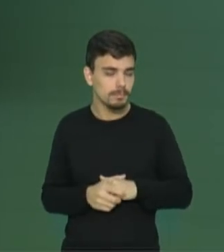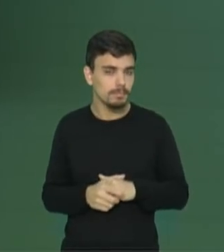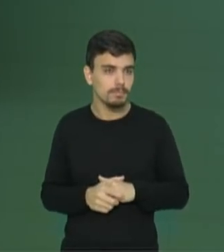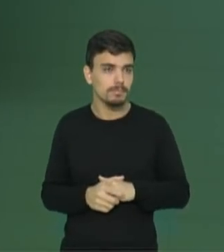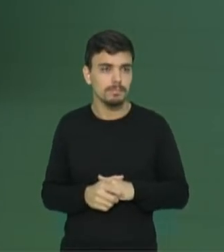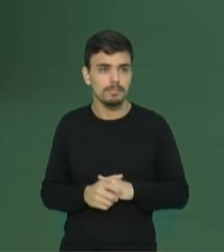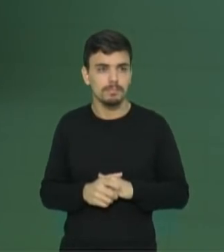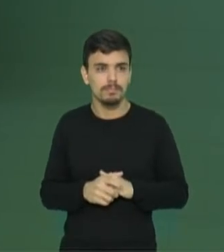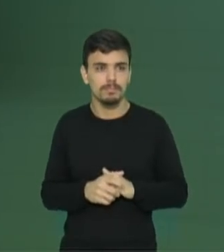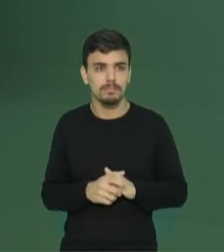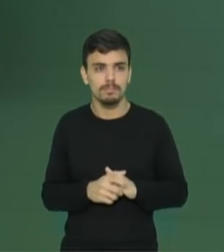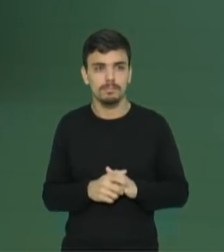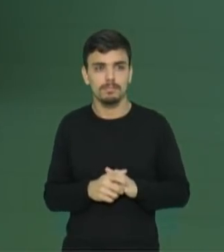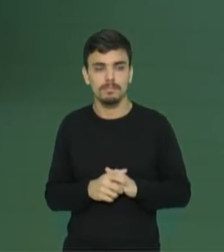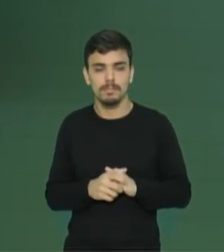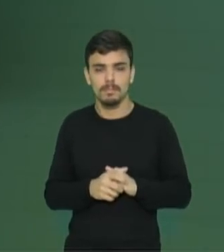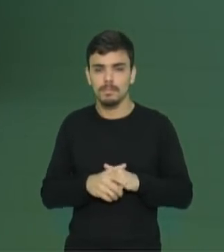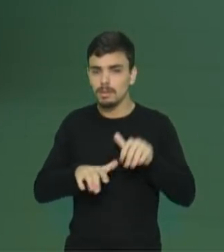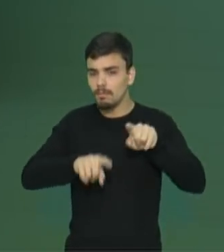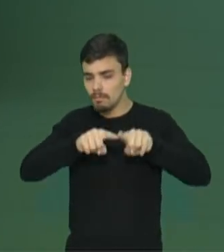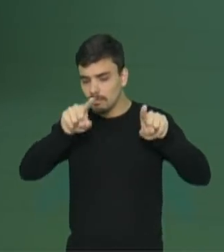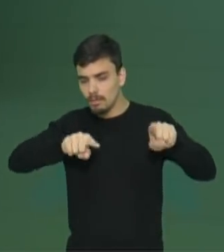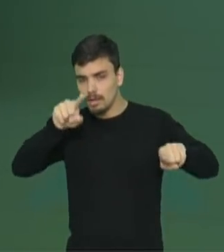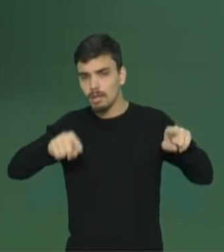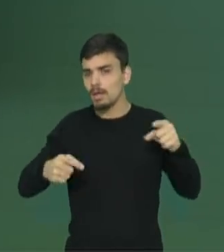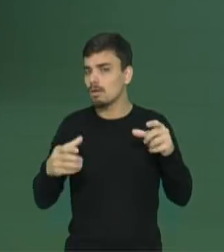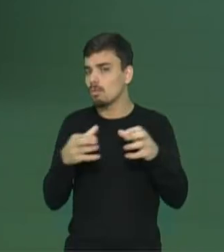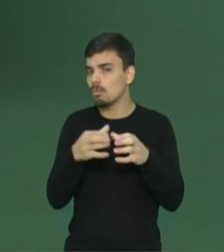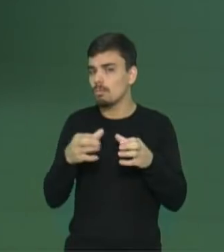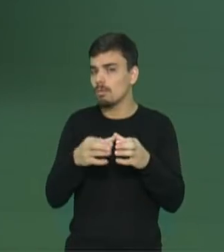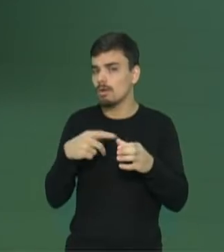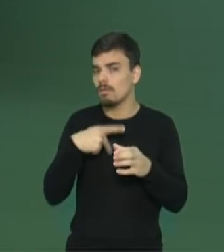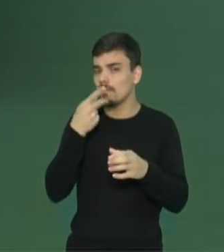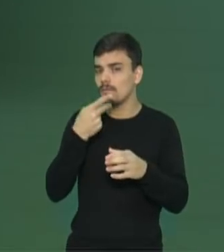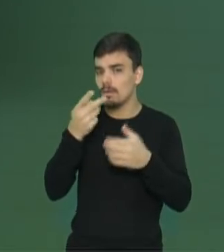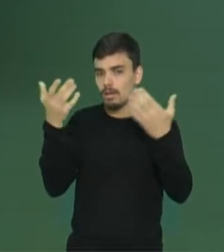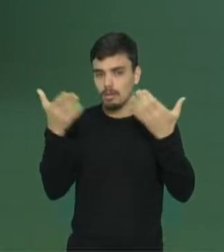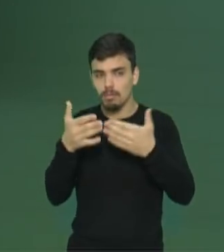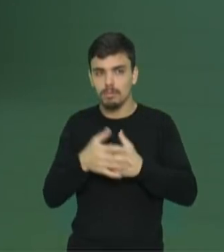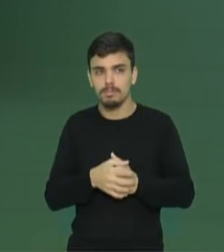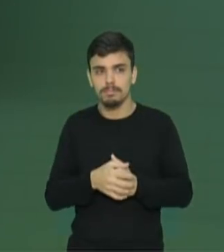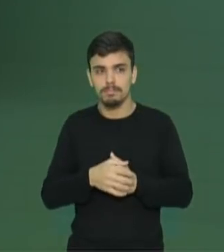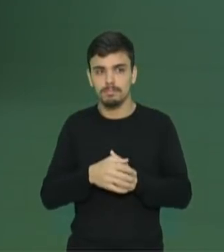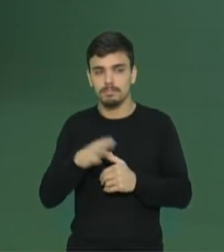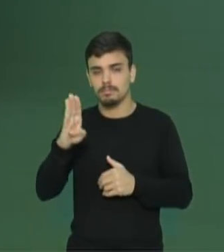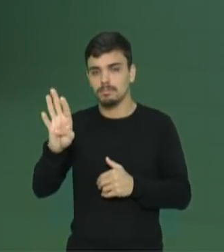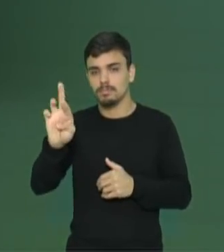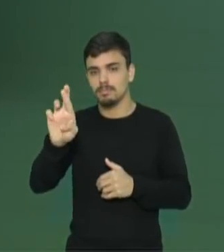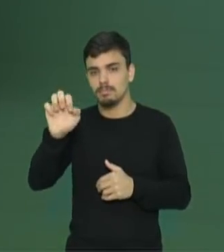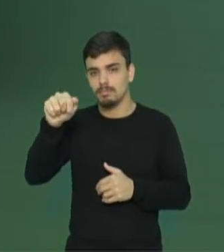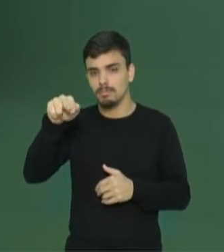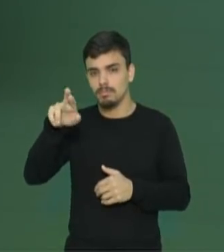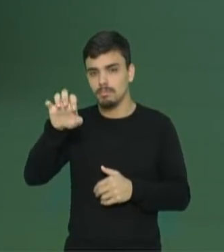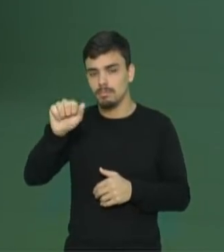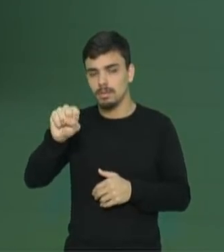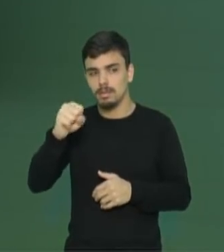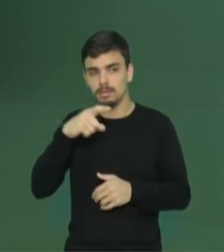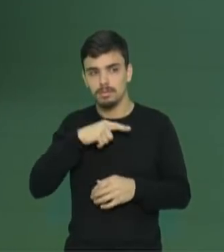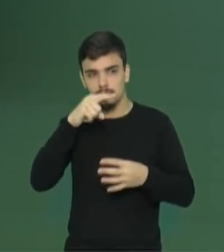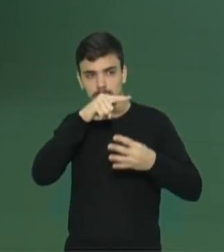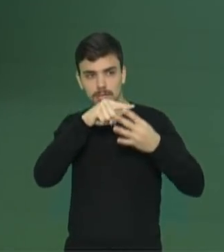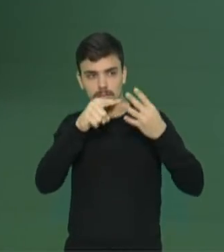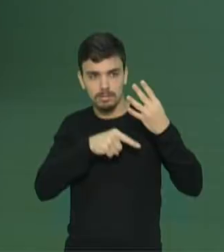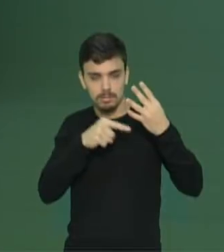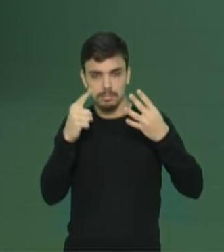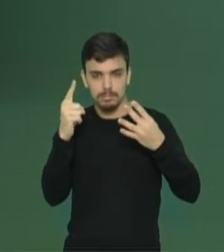aprimorado. Varia conforme o grupo que estamos falando. Então, aqui, brânquias, traqueias e pulmões